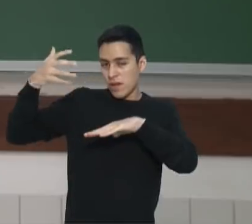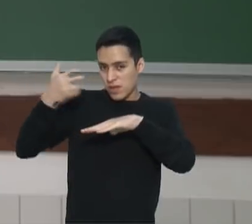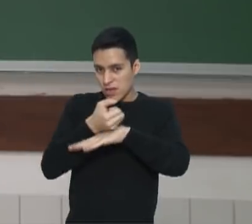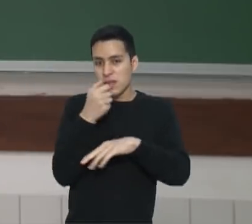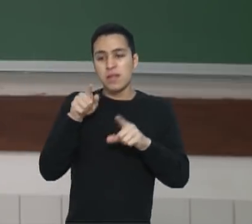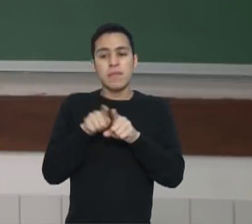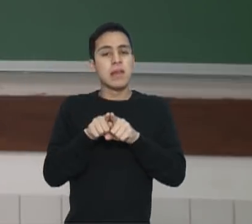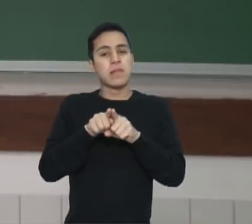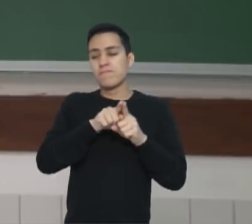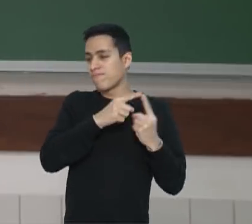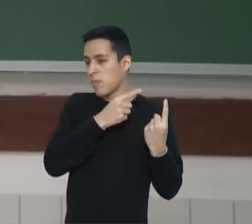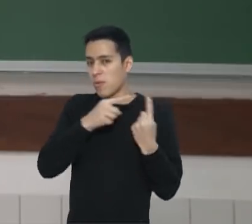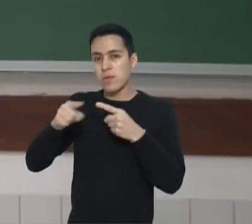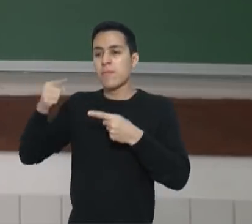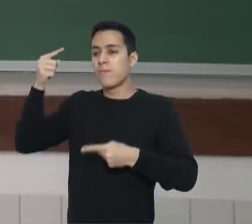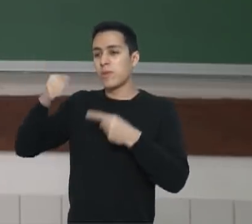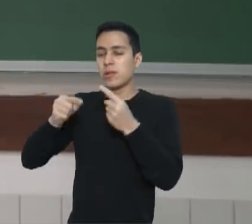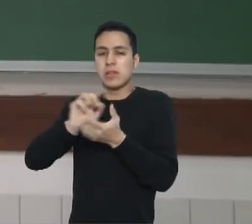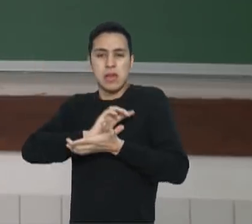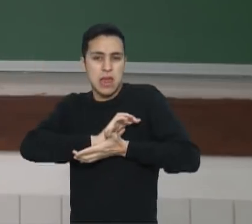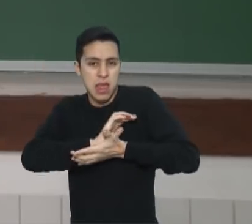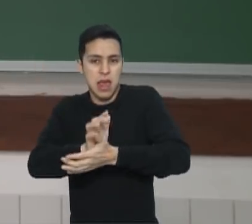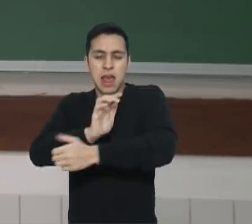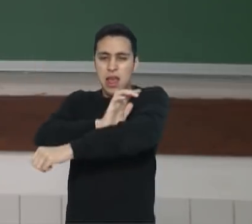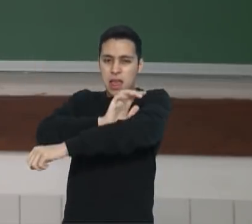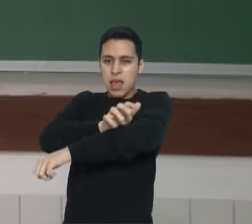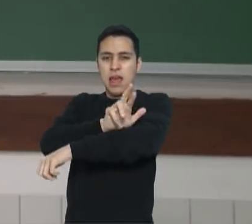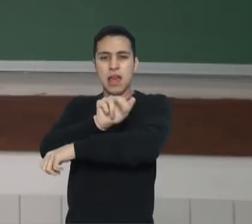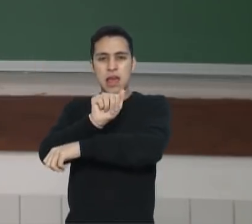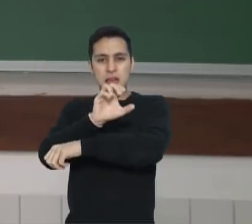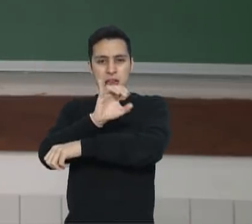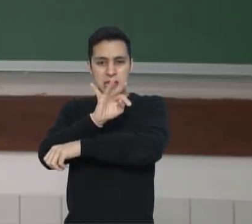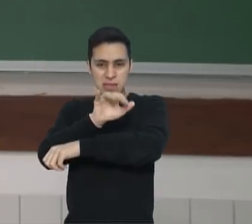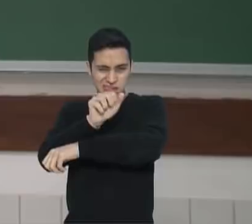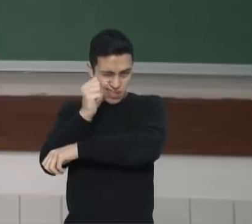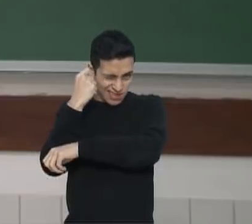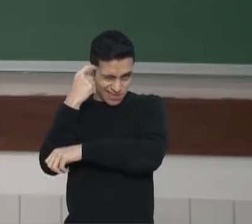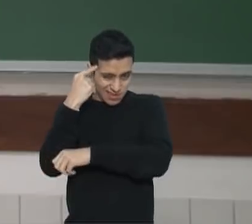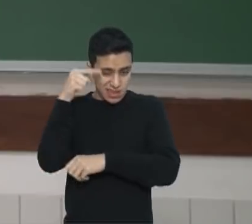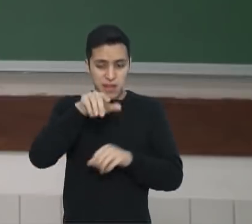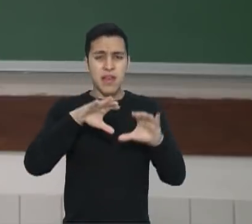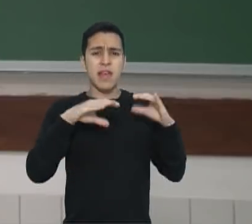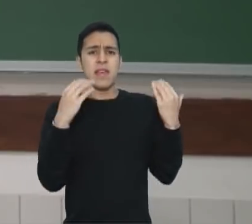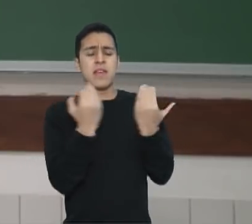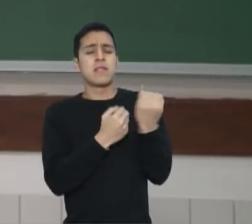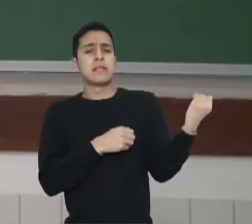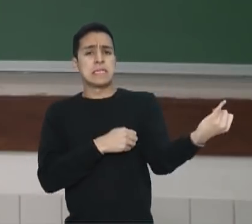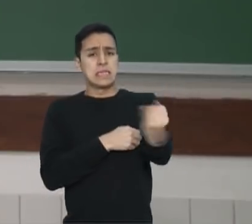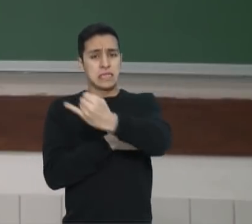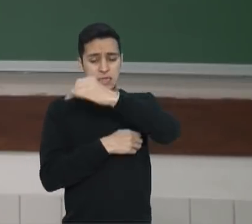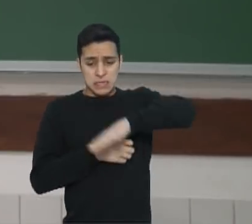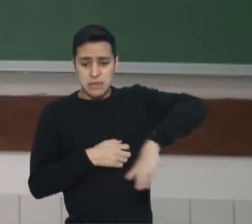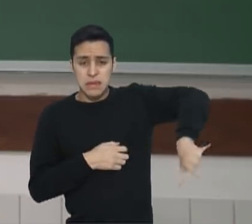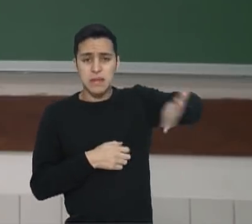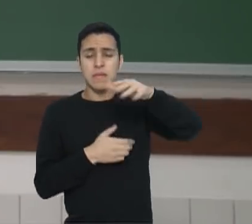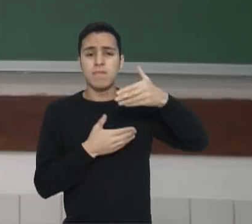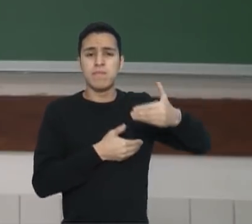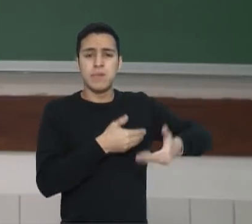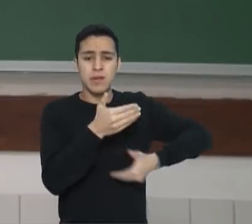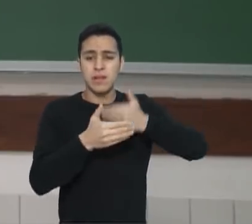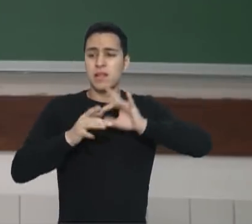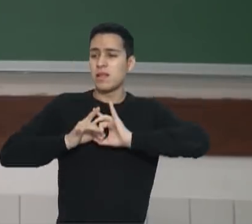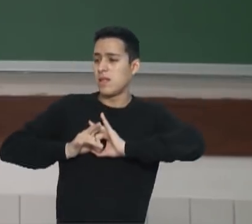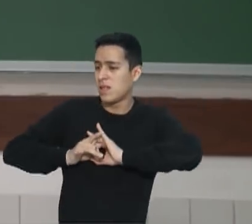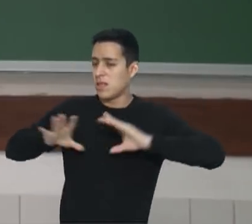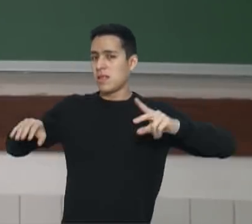políticas racistas. Tá? A Conferência de Bandung, então, é um momento bastante importante em todo o processo de independência